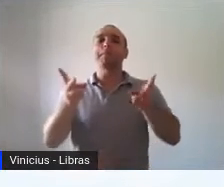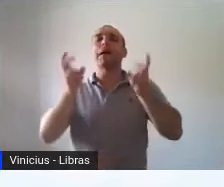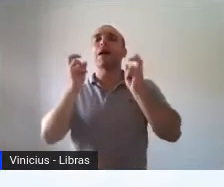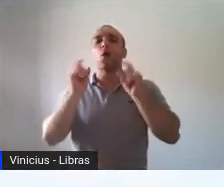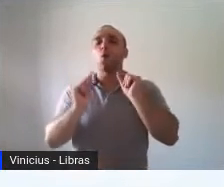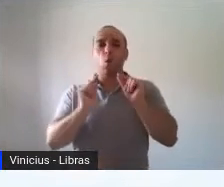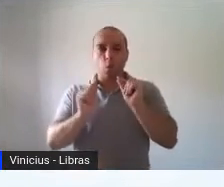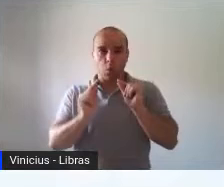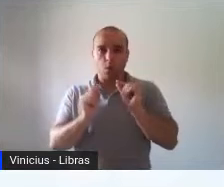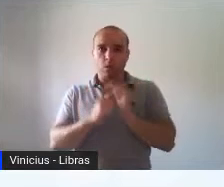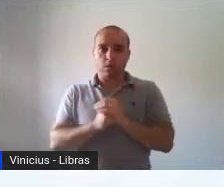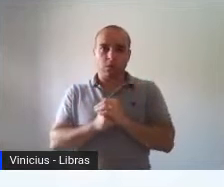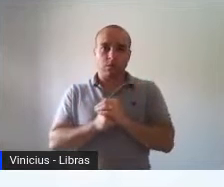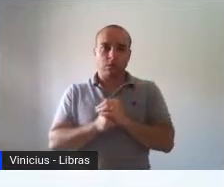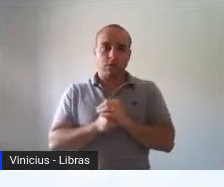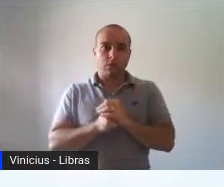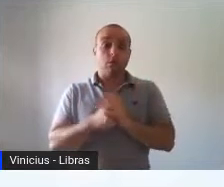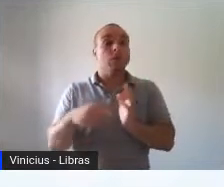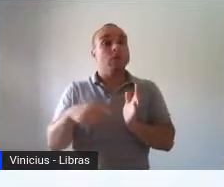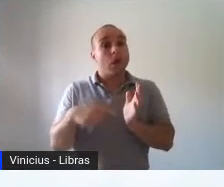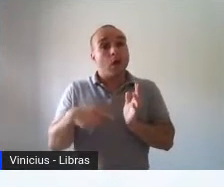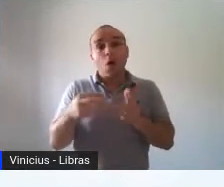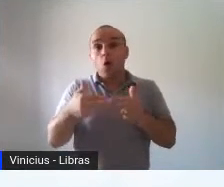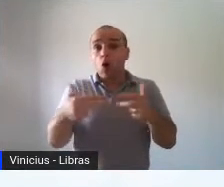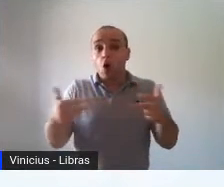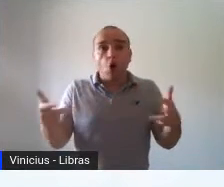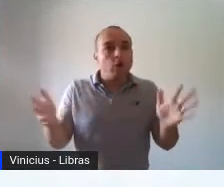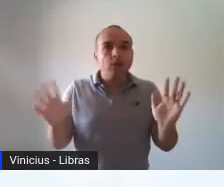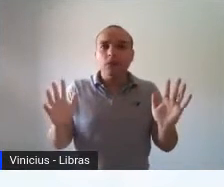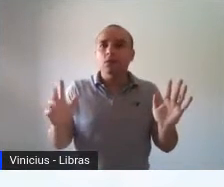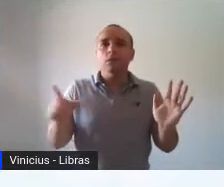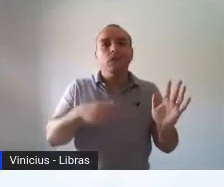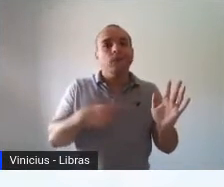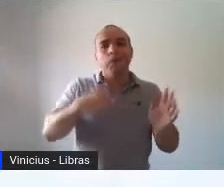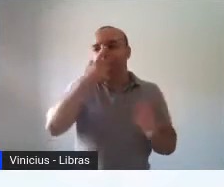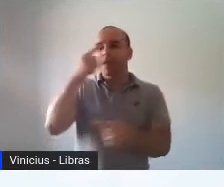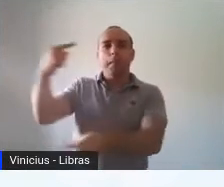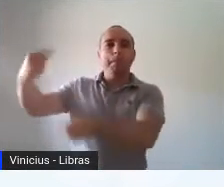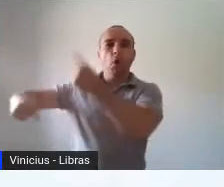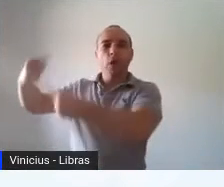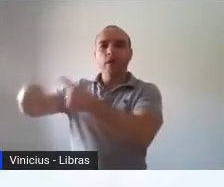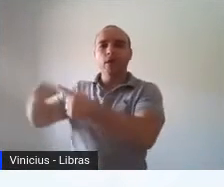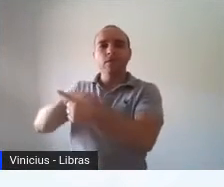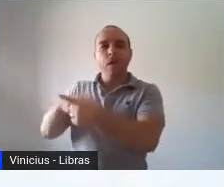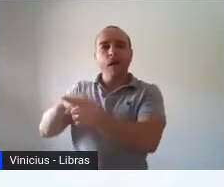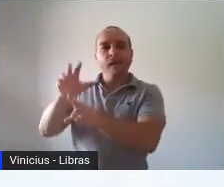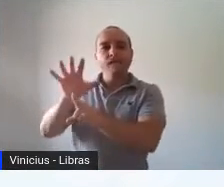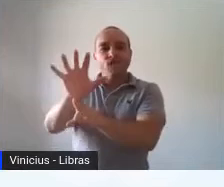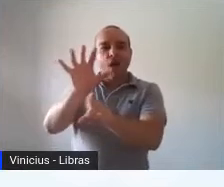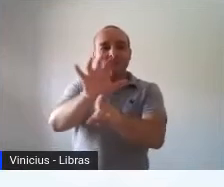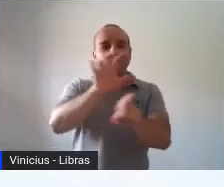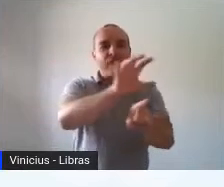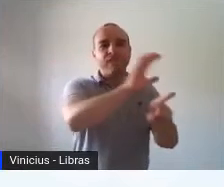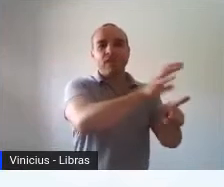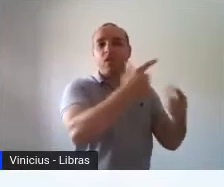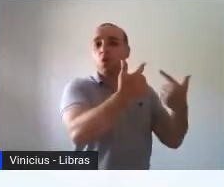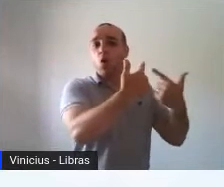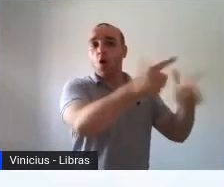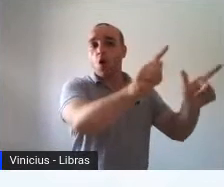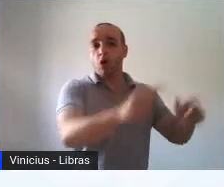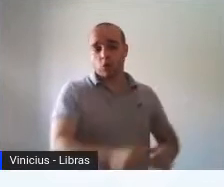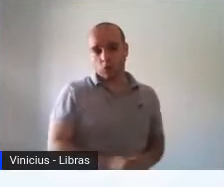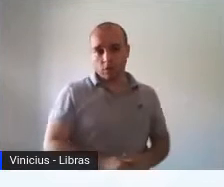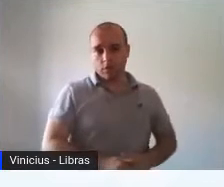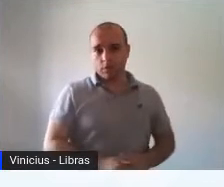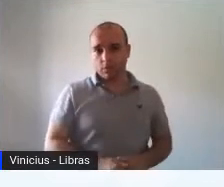questões que não deveriam ser políticas, né? As questões Sim, jurídicas, as questões do sim. STF, não deveria ser política, deveria ser